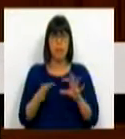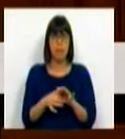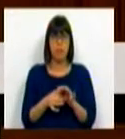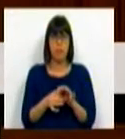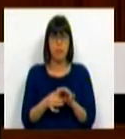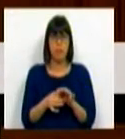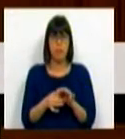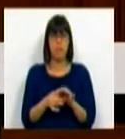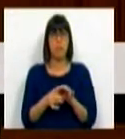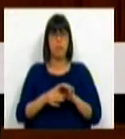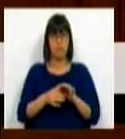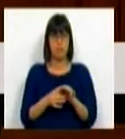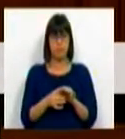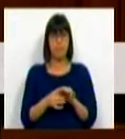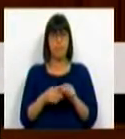de